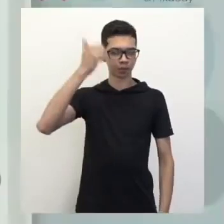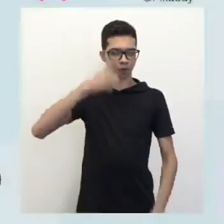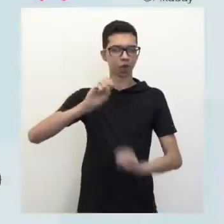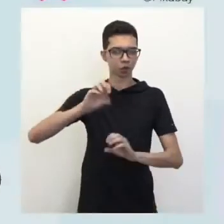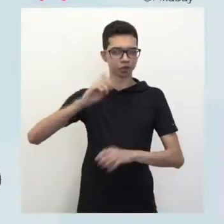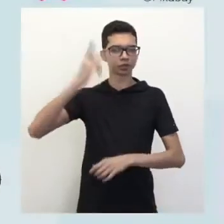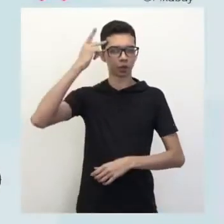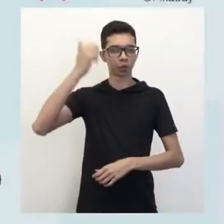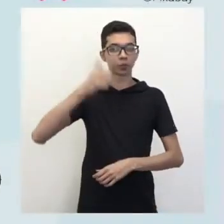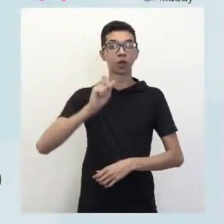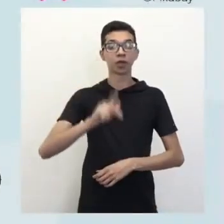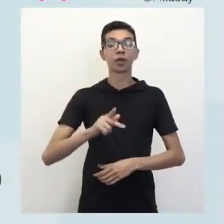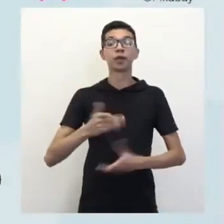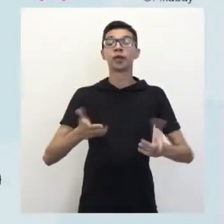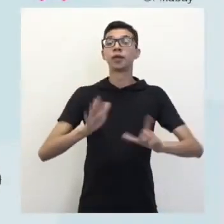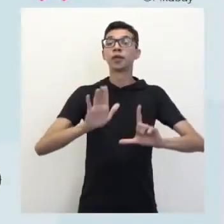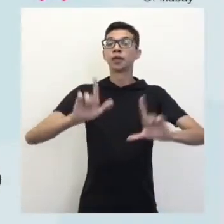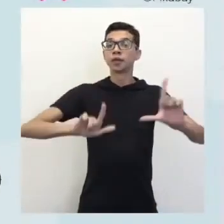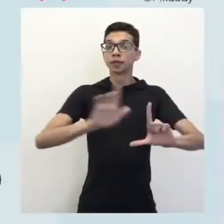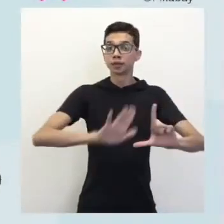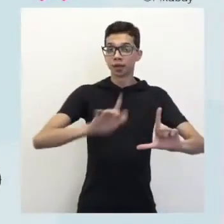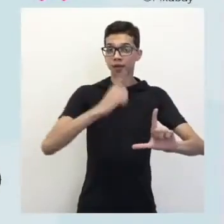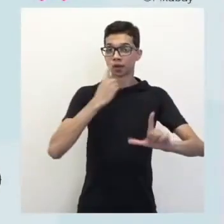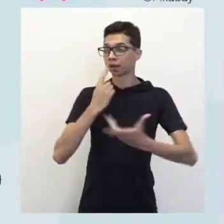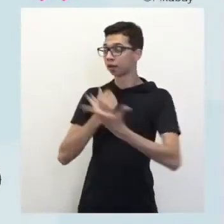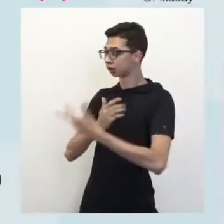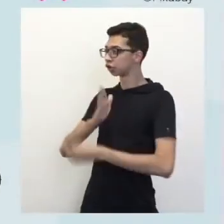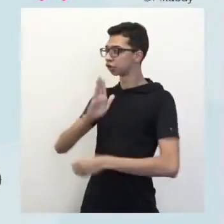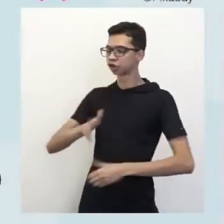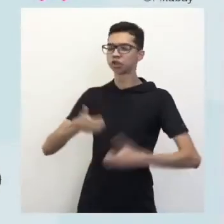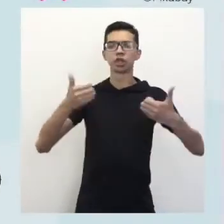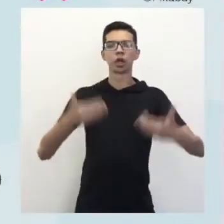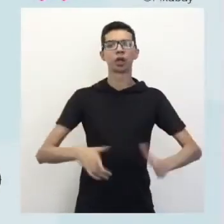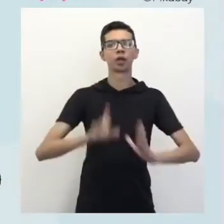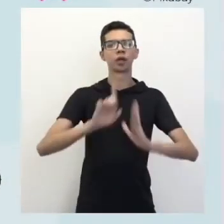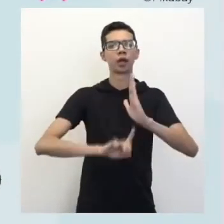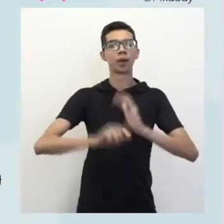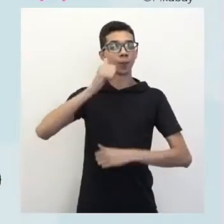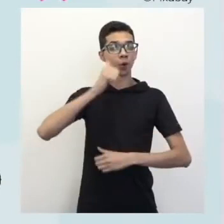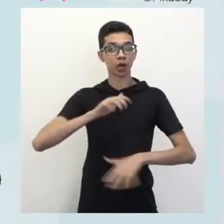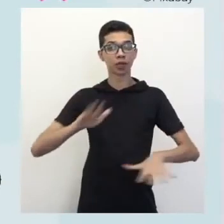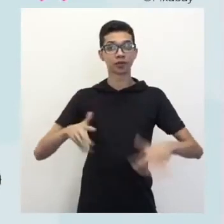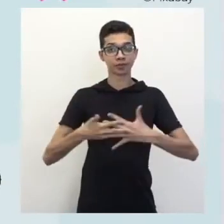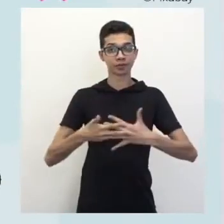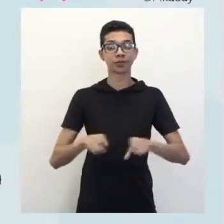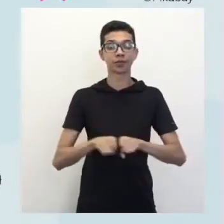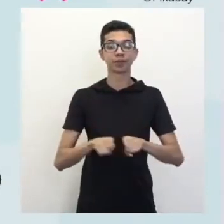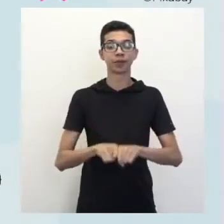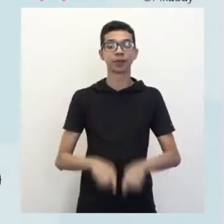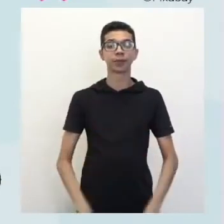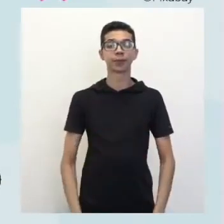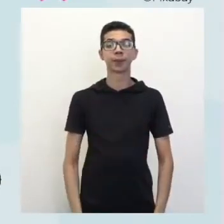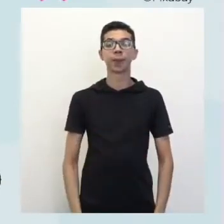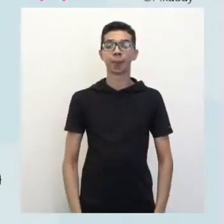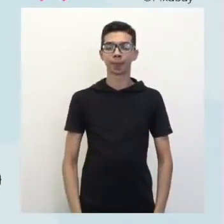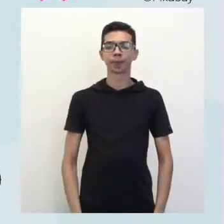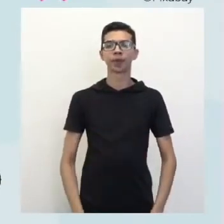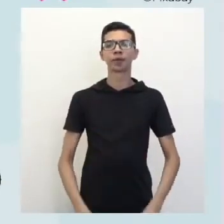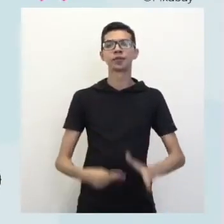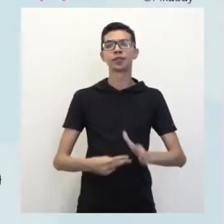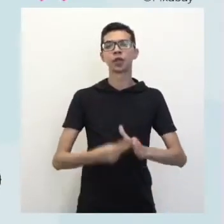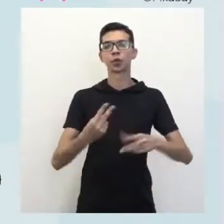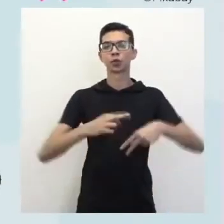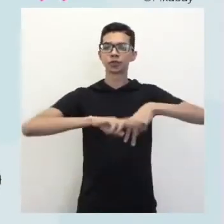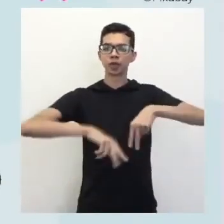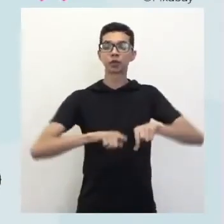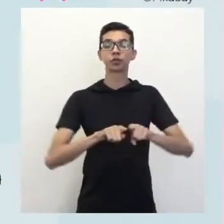rapidamente para vocês o que nós vimos hoje, que foi a Declaração dos Direitos da Mulher e da Cidadã, a obra O Segundo Sexo e a condição da mulher expressa em